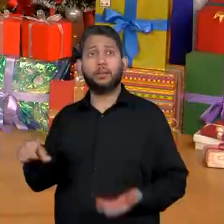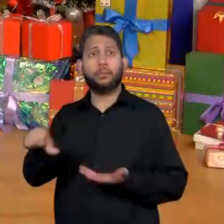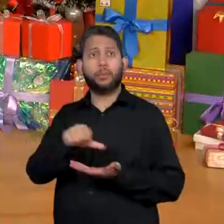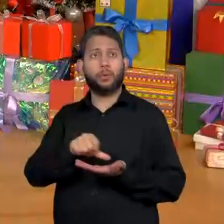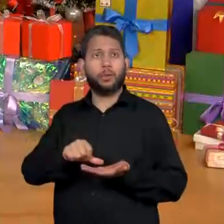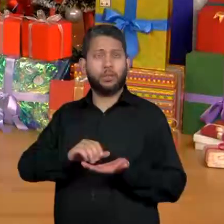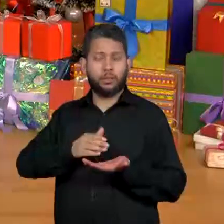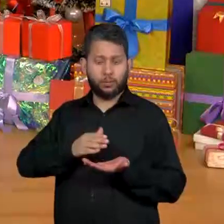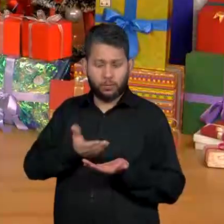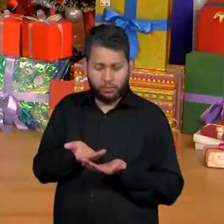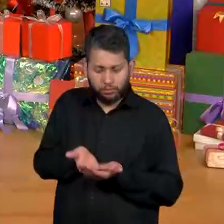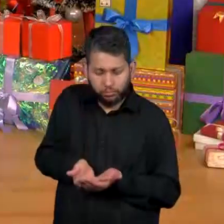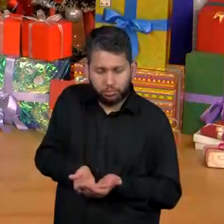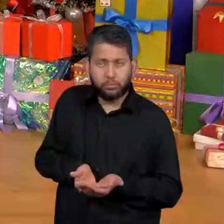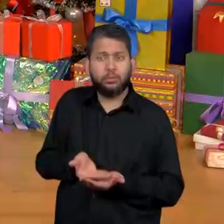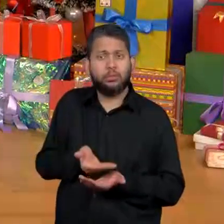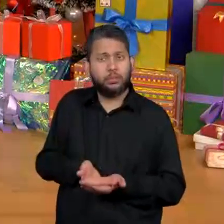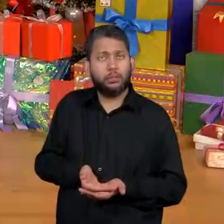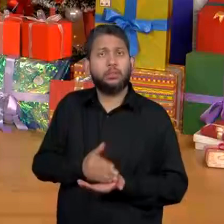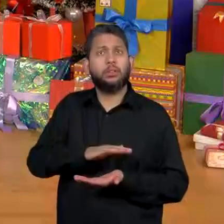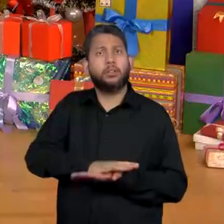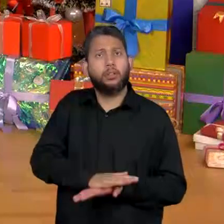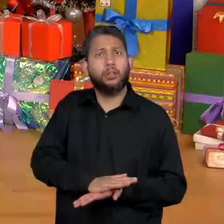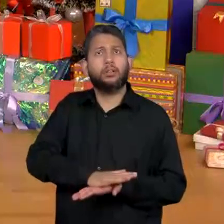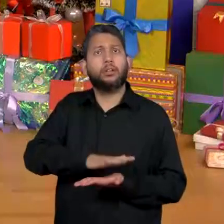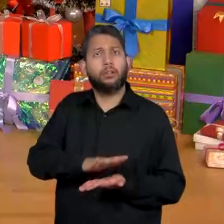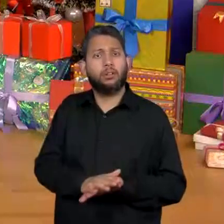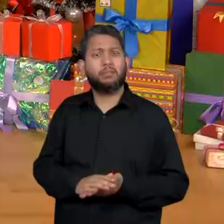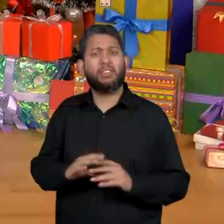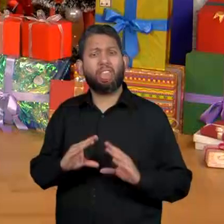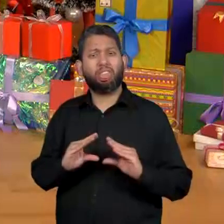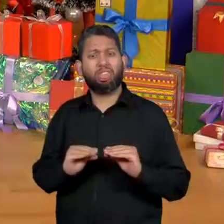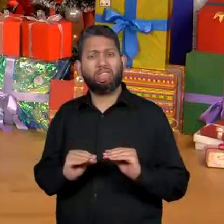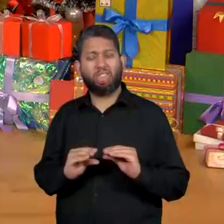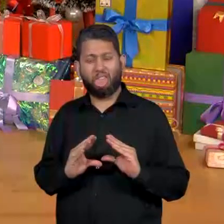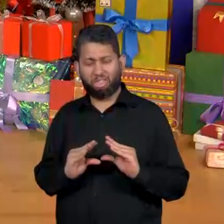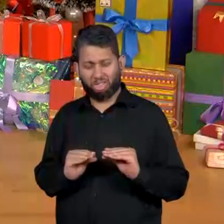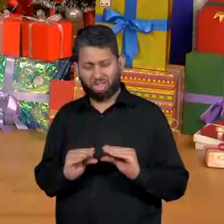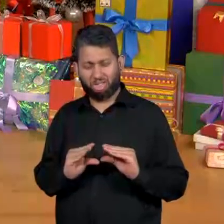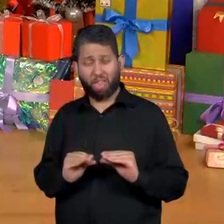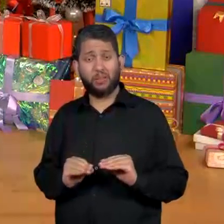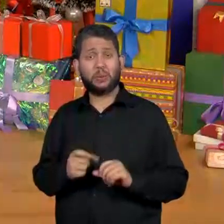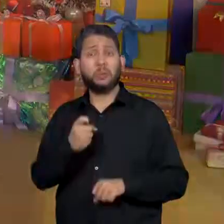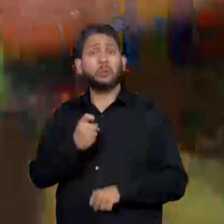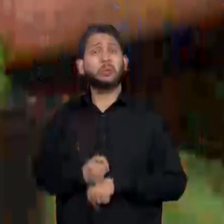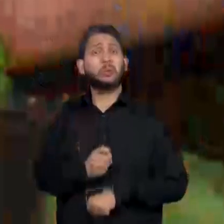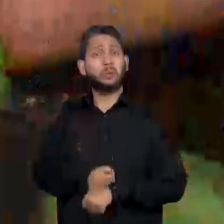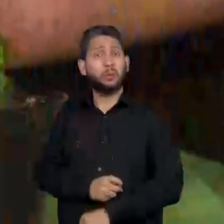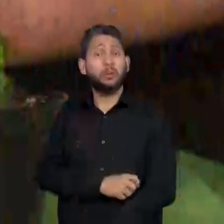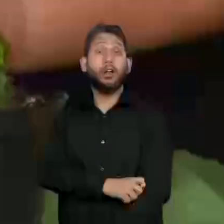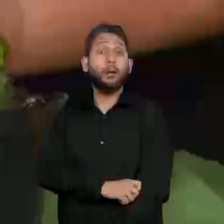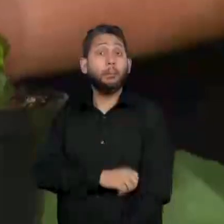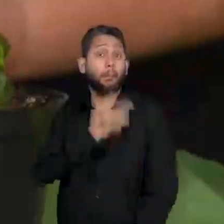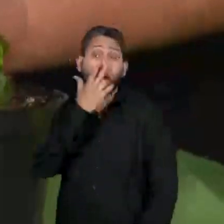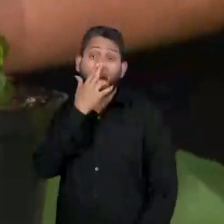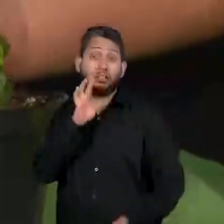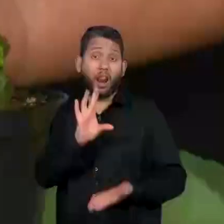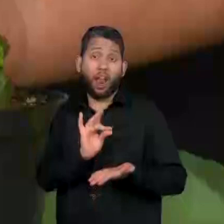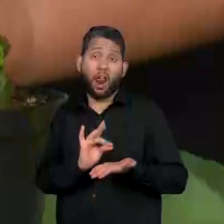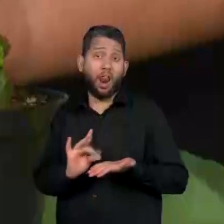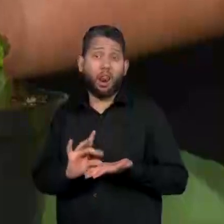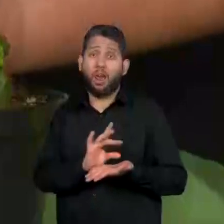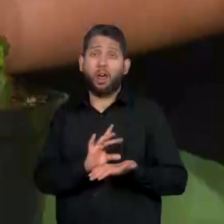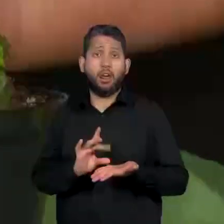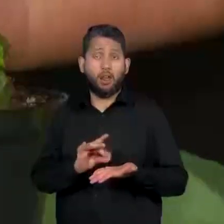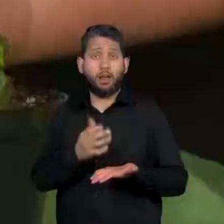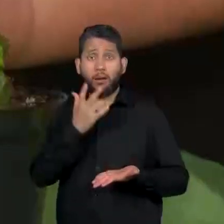vai compactando ela. Você vai virando até meio um apertando. Barro, né, professora? Sim, lembra até um solo argiloso, né, Sim. Pro? E